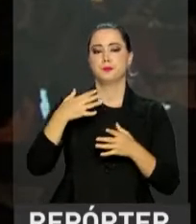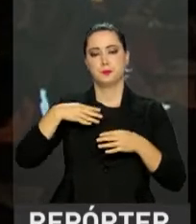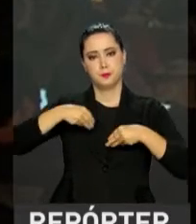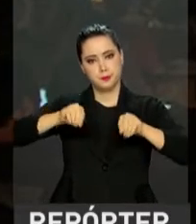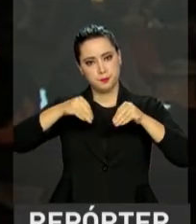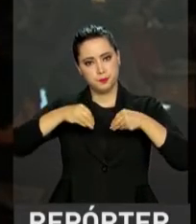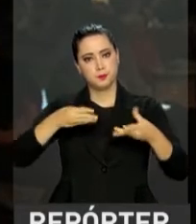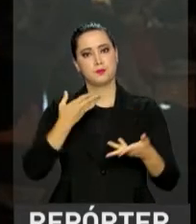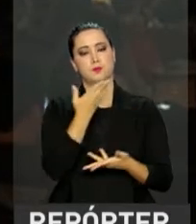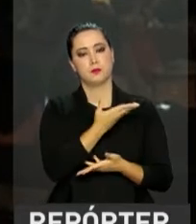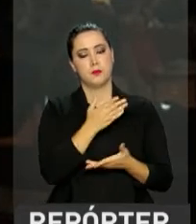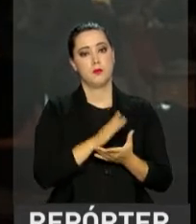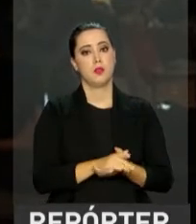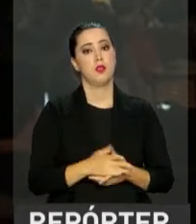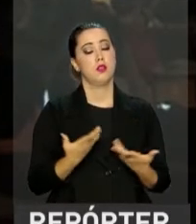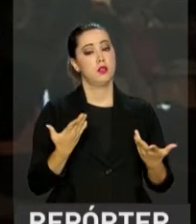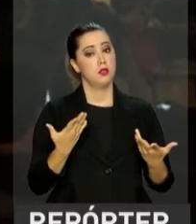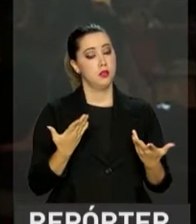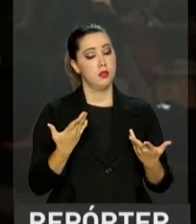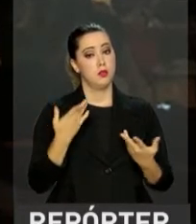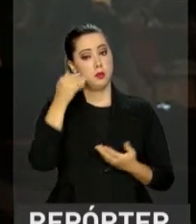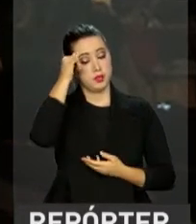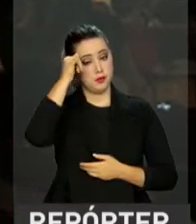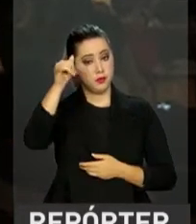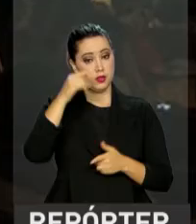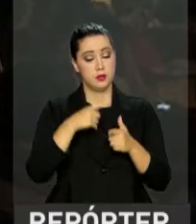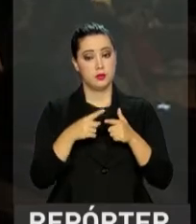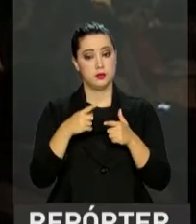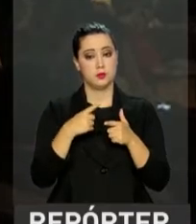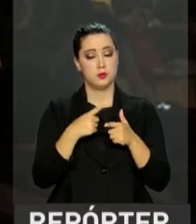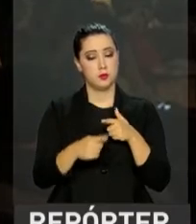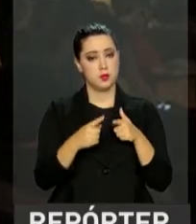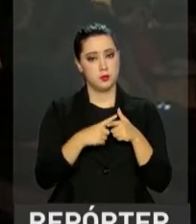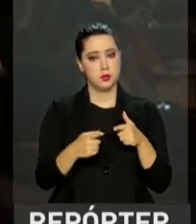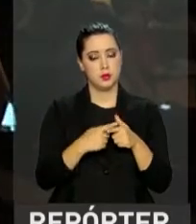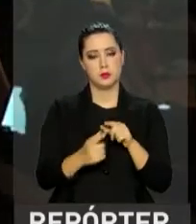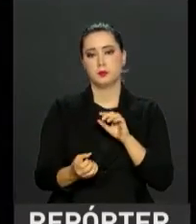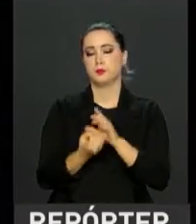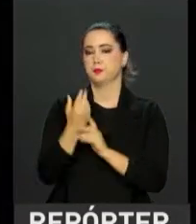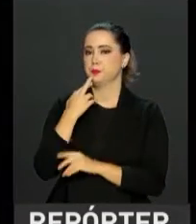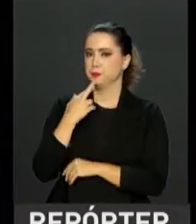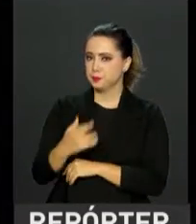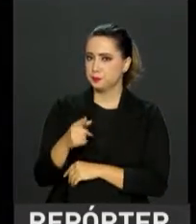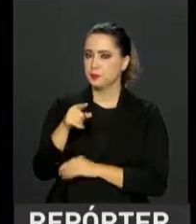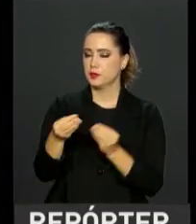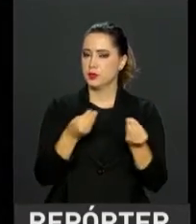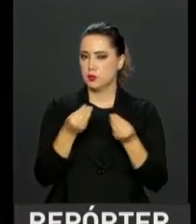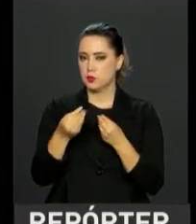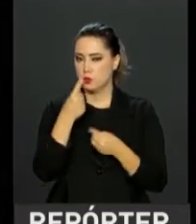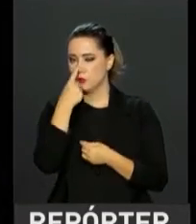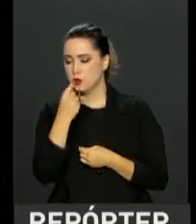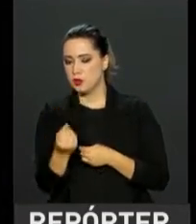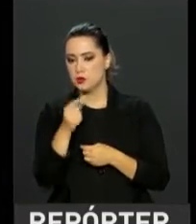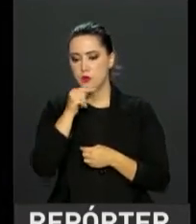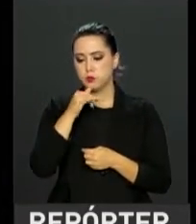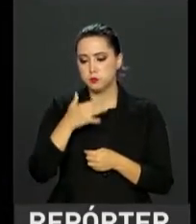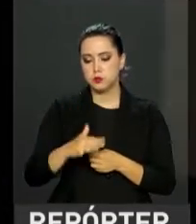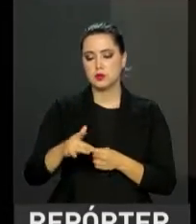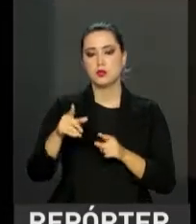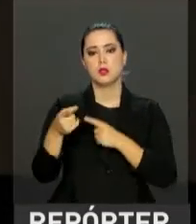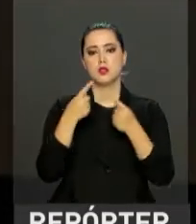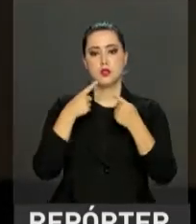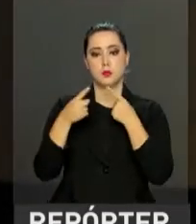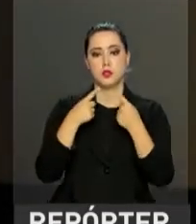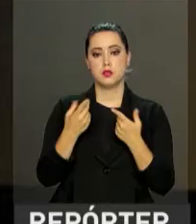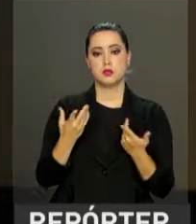controlar o problema e criar soluções para o lixo marinho representantes do poder público vem realizando debates o objetivo